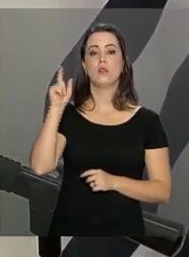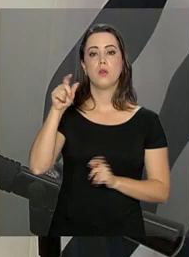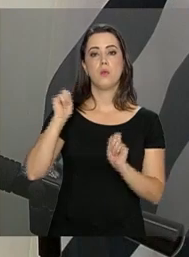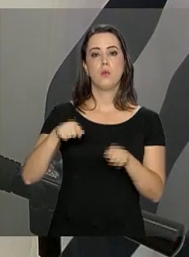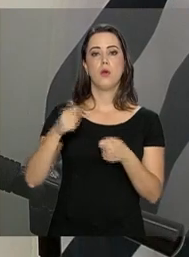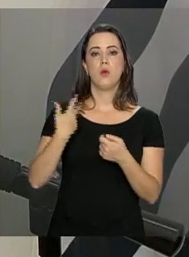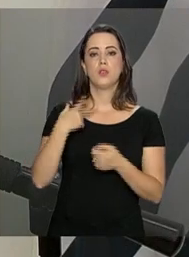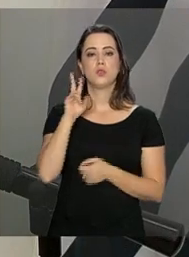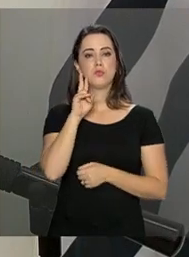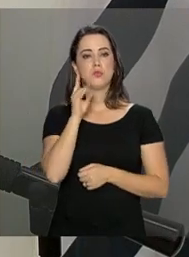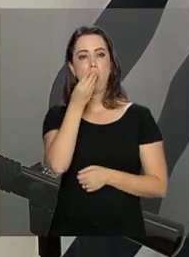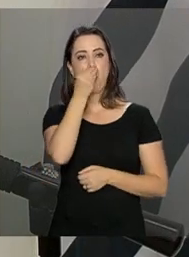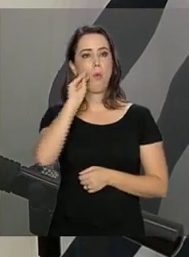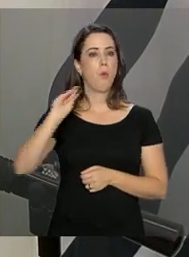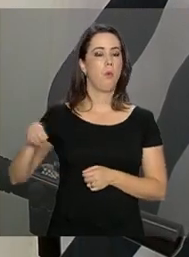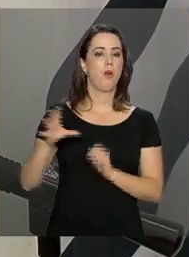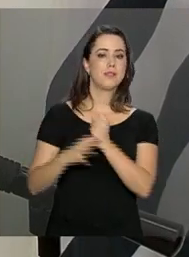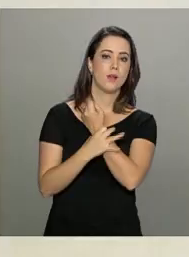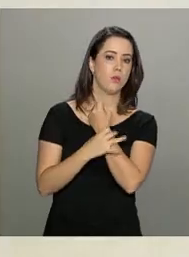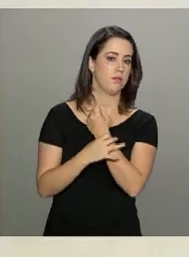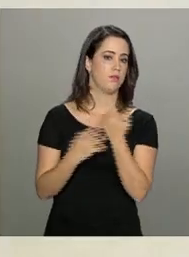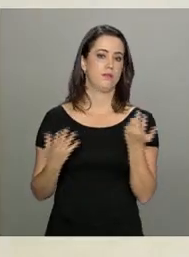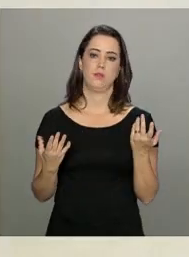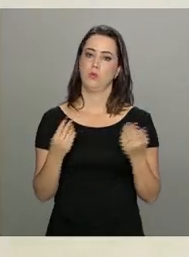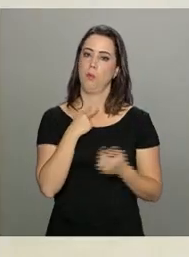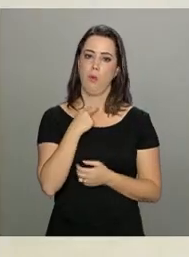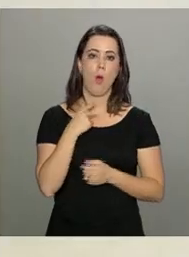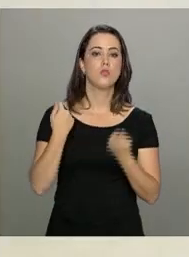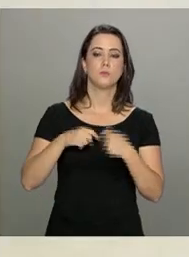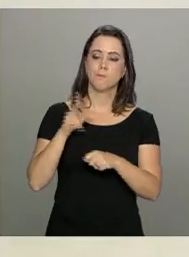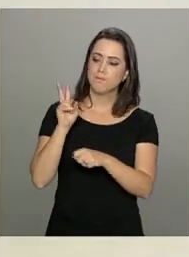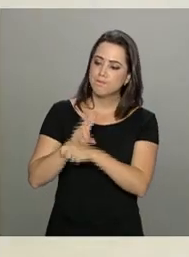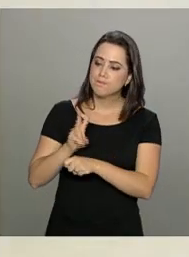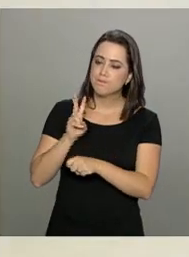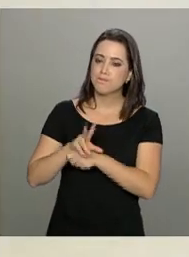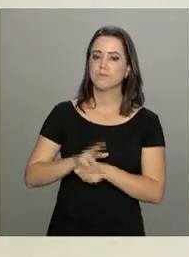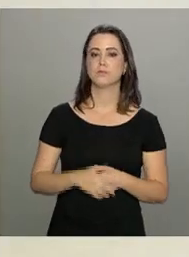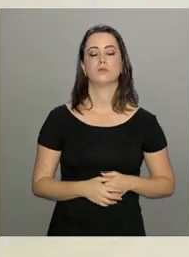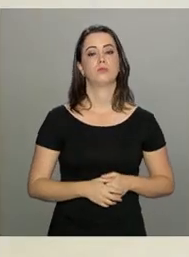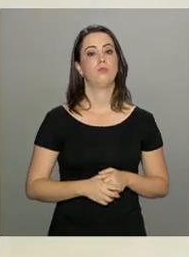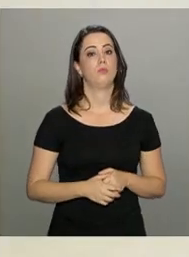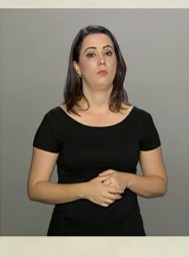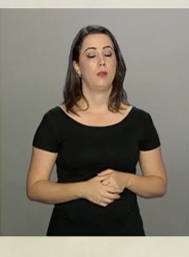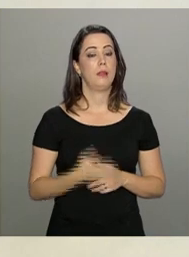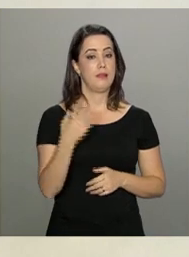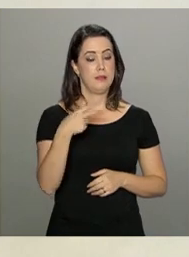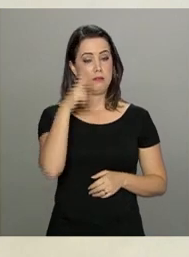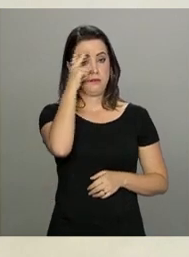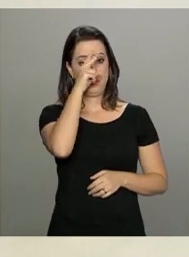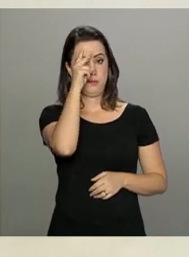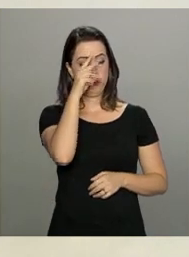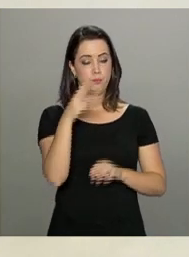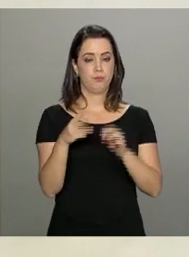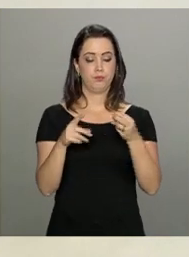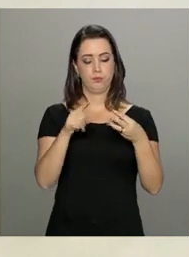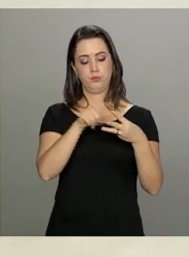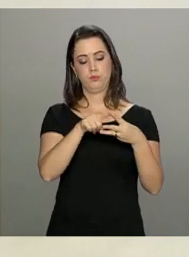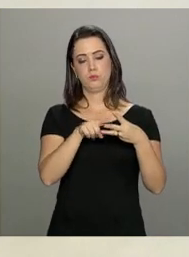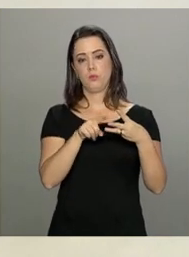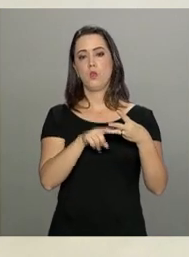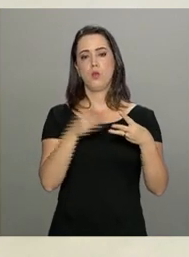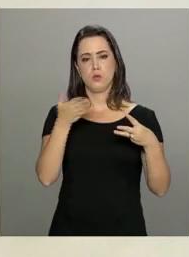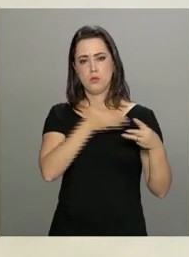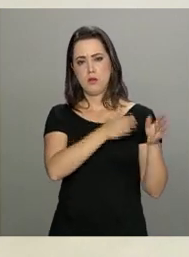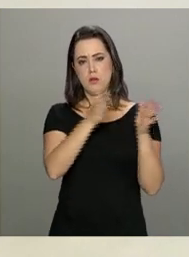virar as costas para a questão de segurança pública o presidente michel temer recordou as três ocasiões em que esteve à frente da secretaria de segurança